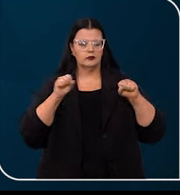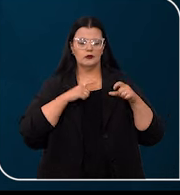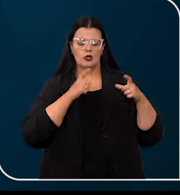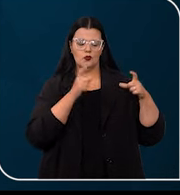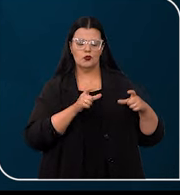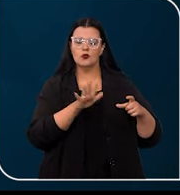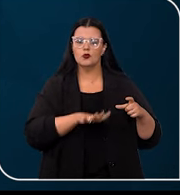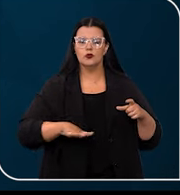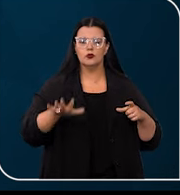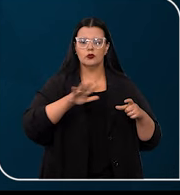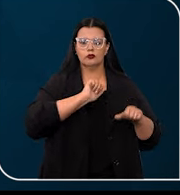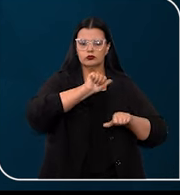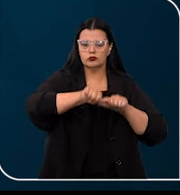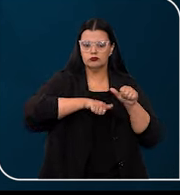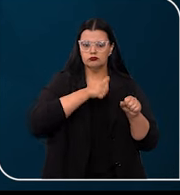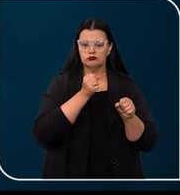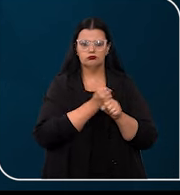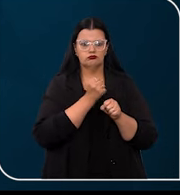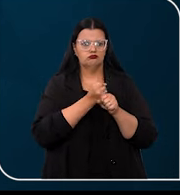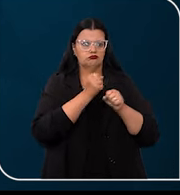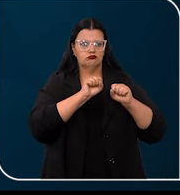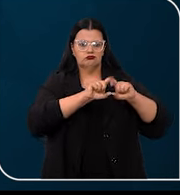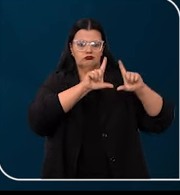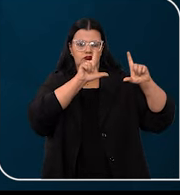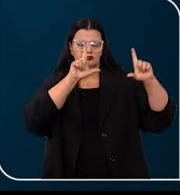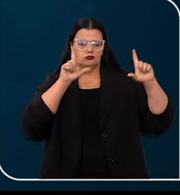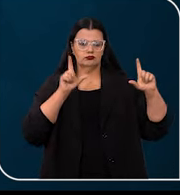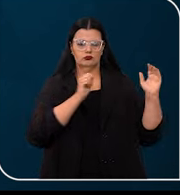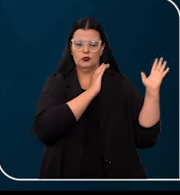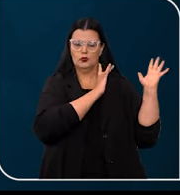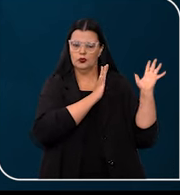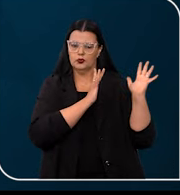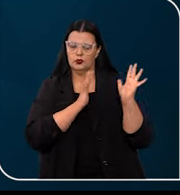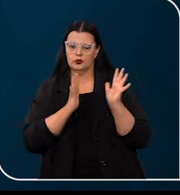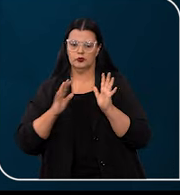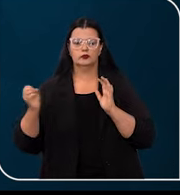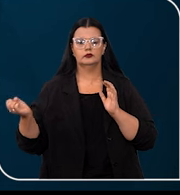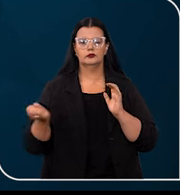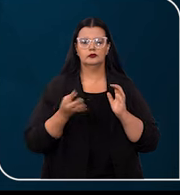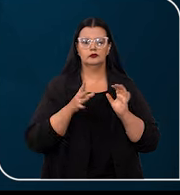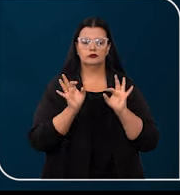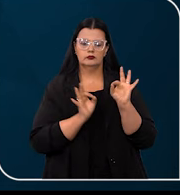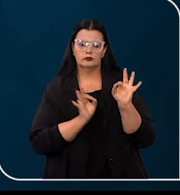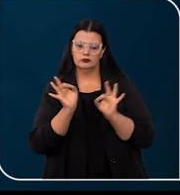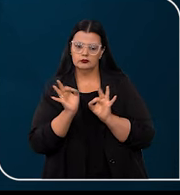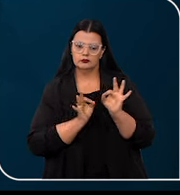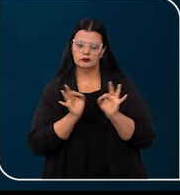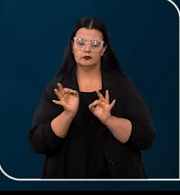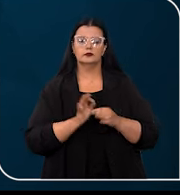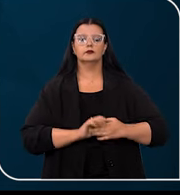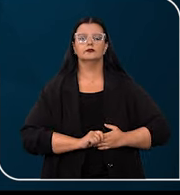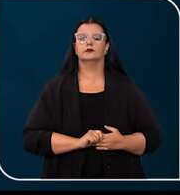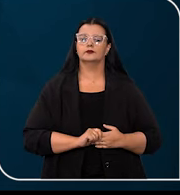local foi todo revitalizado o acervo renovado e reorganizado